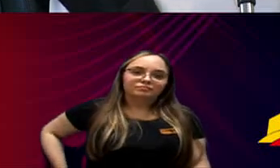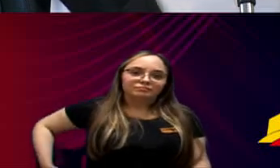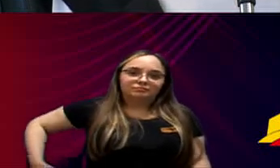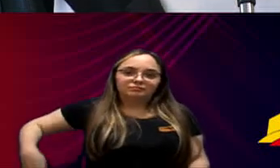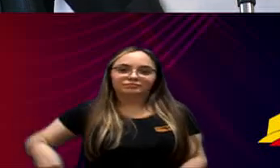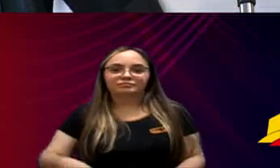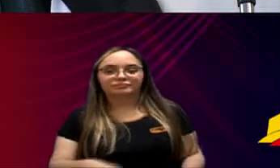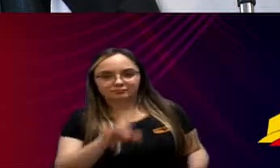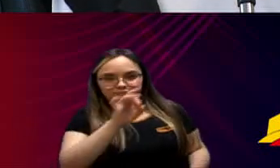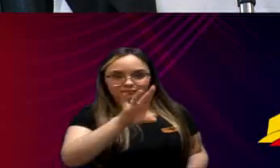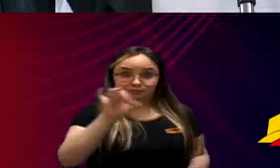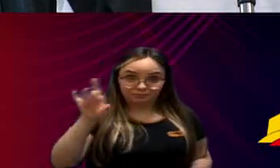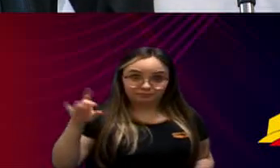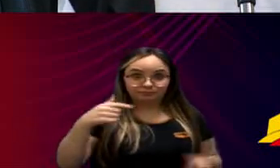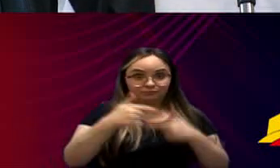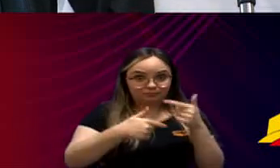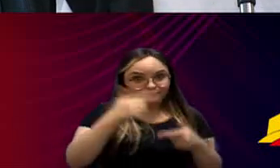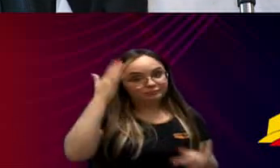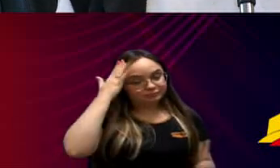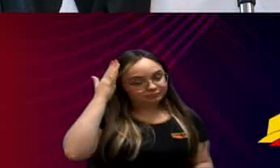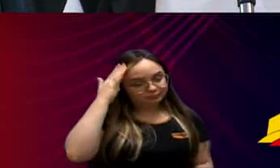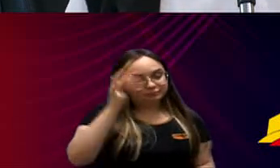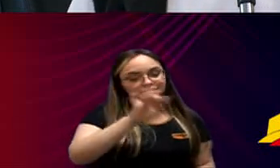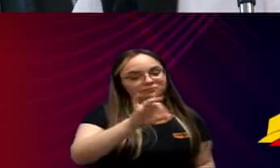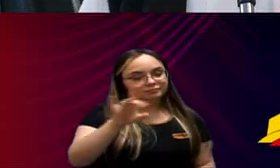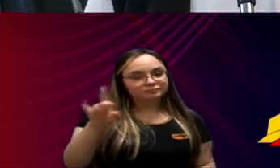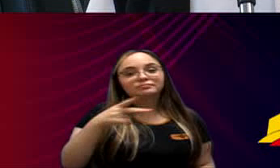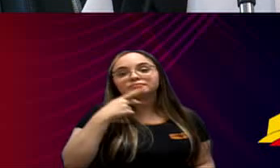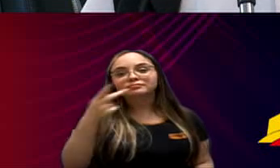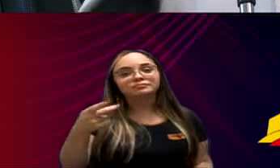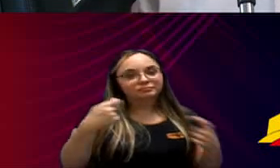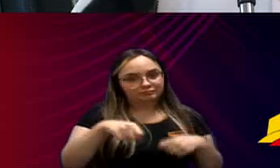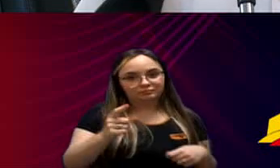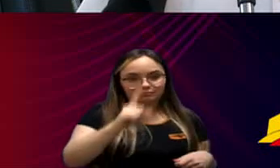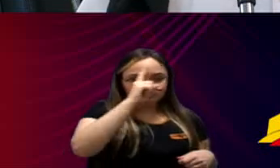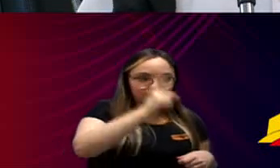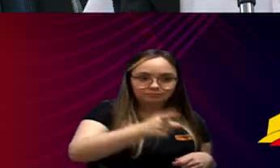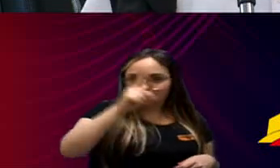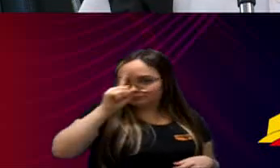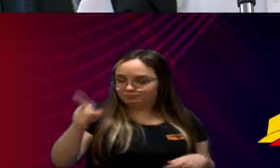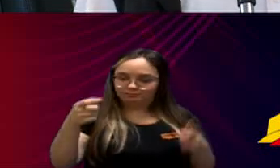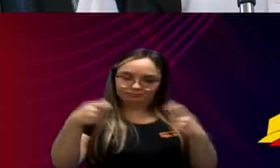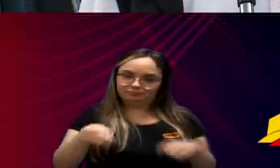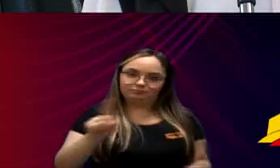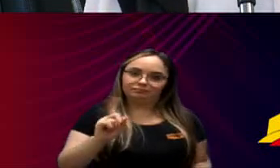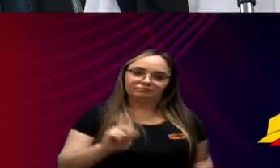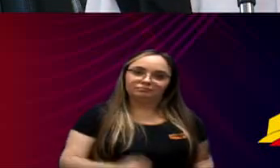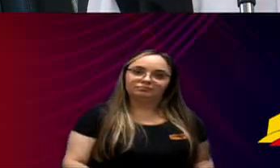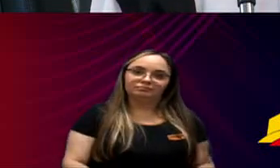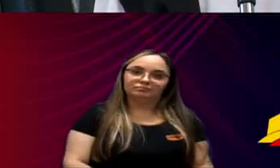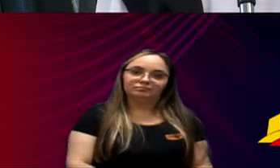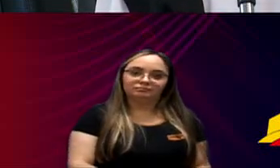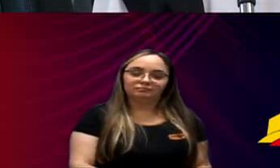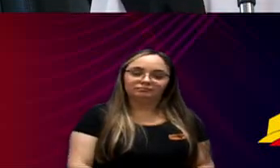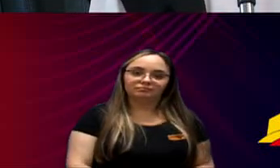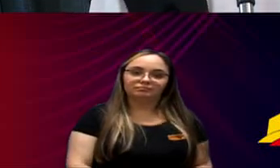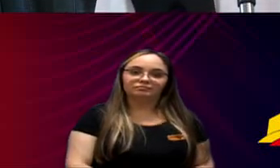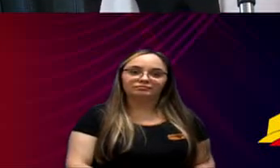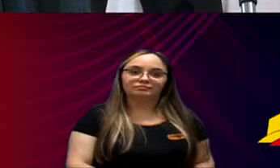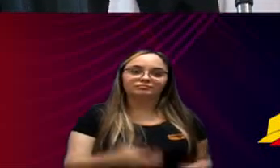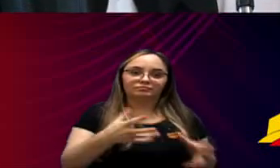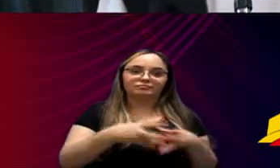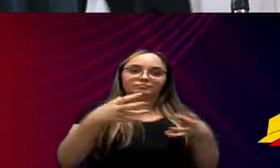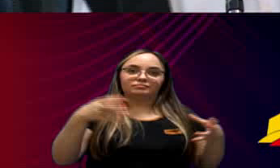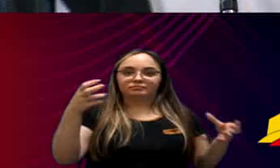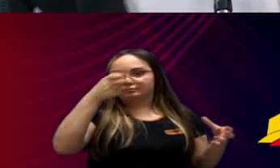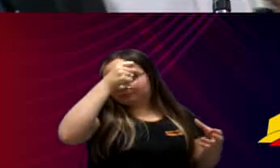cada vereador, cada um sabe o que faz. Pois é, né? Cada um. Agora, qual é a ideia? Qual é a ideia? Falar o que o outro tem que fazer. Inchar a máquina pública